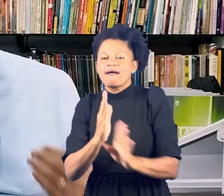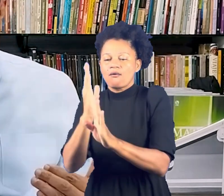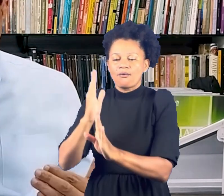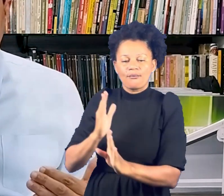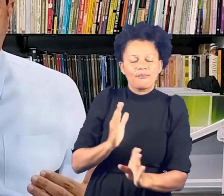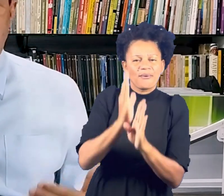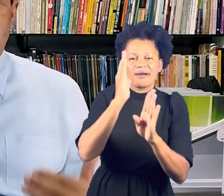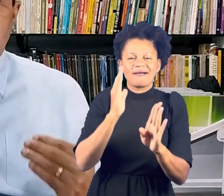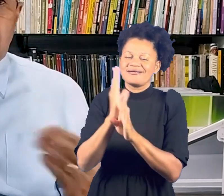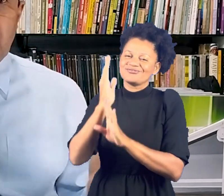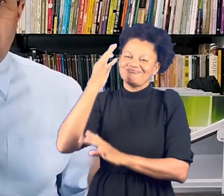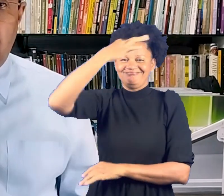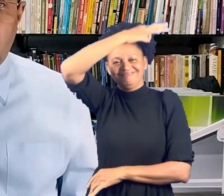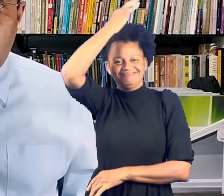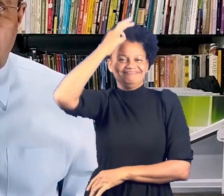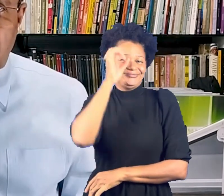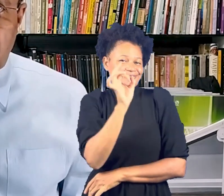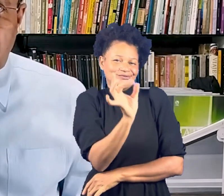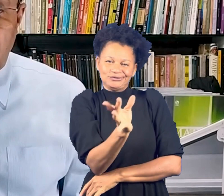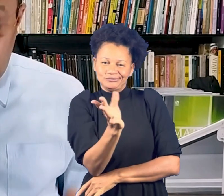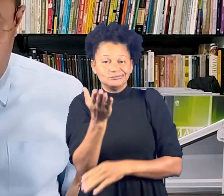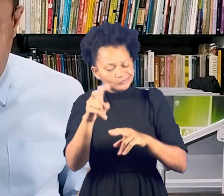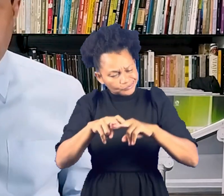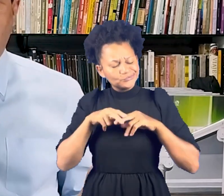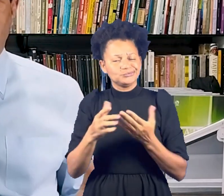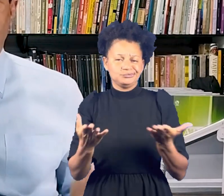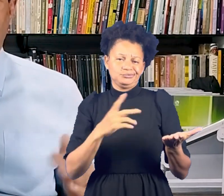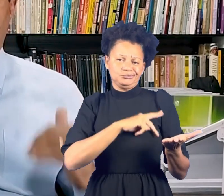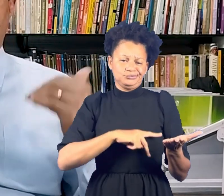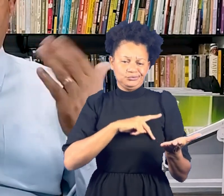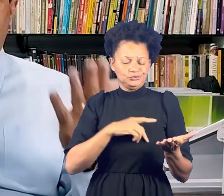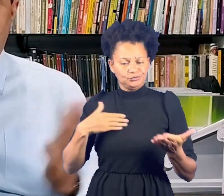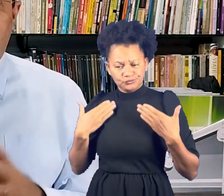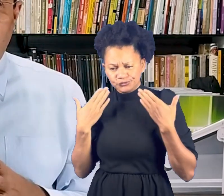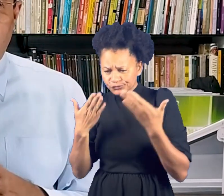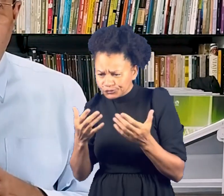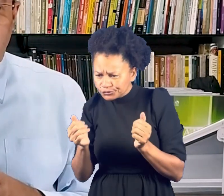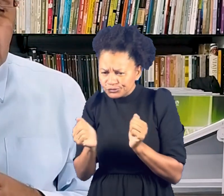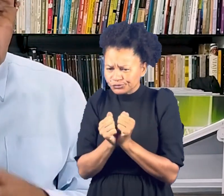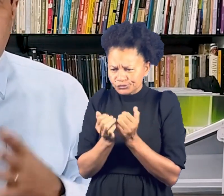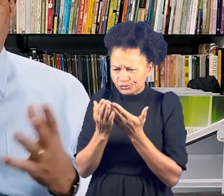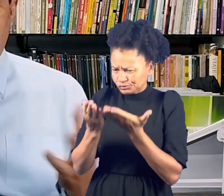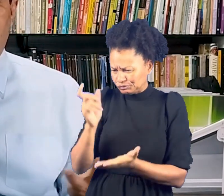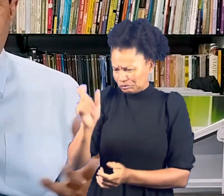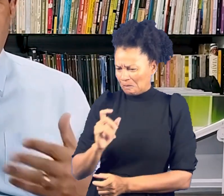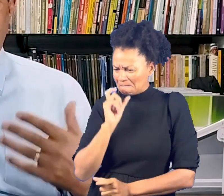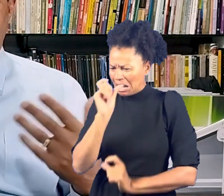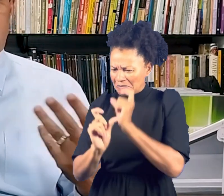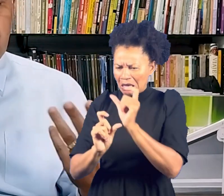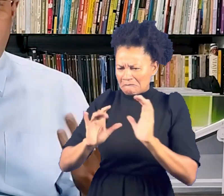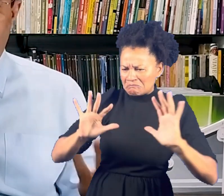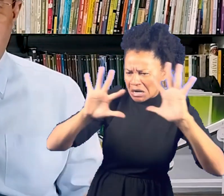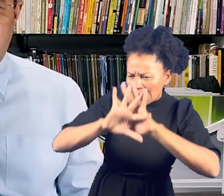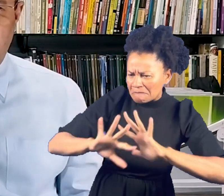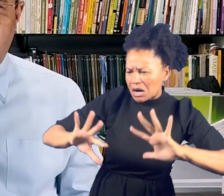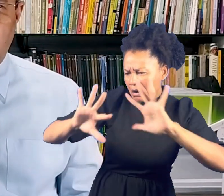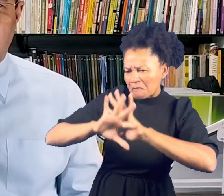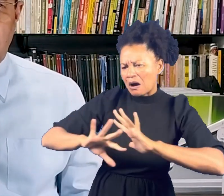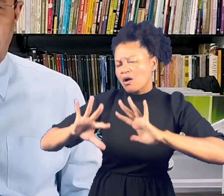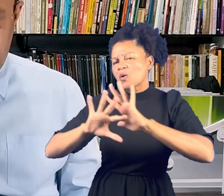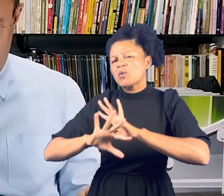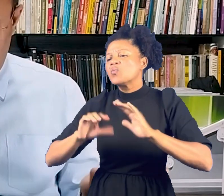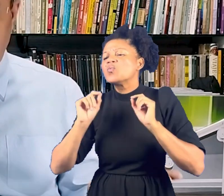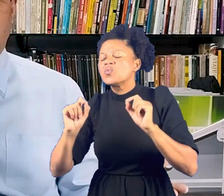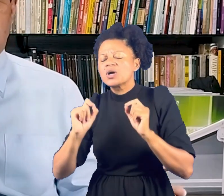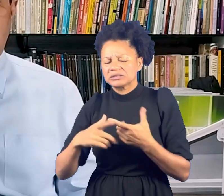são discernidas espiritualmente. Por isso que Paulo diz: quando eu fui ter convosco, não fui ter com palavras